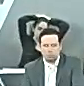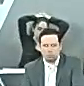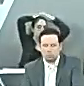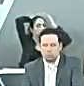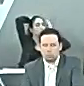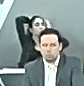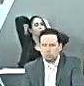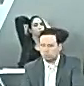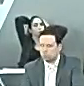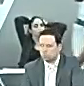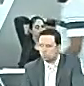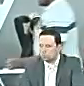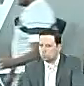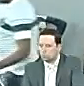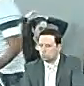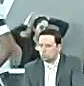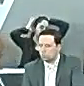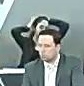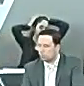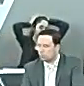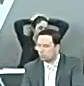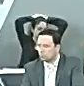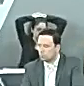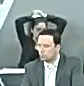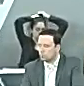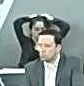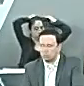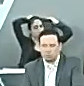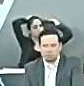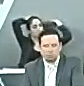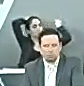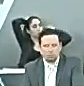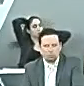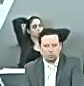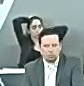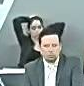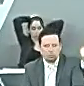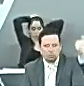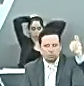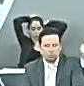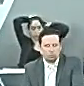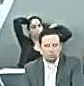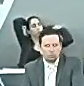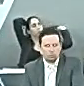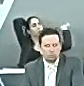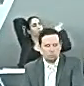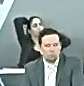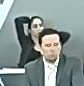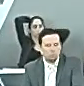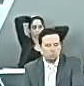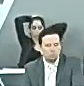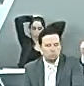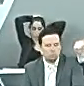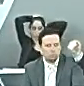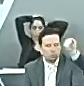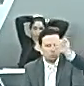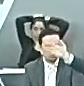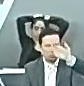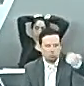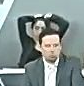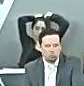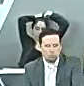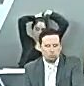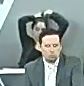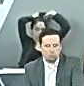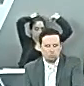cargas horárias de trabalho estão definidas semanalmente pego terça colchão da república começa lá 44